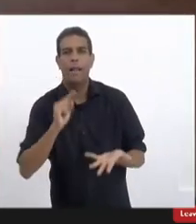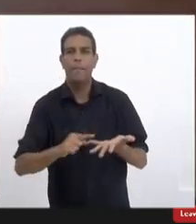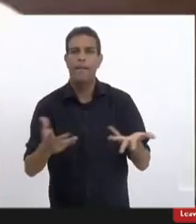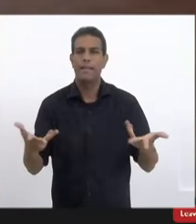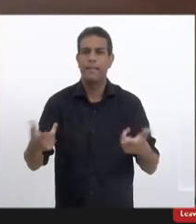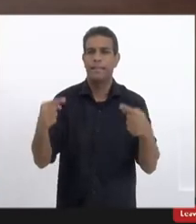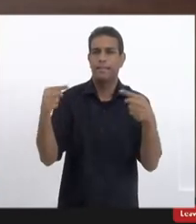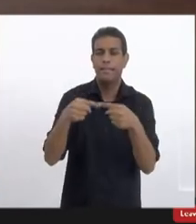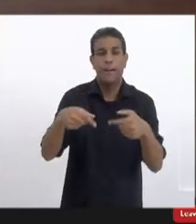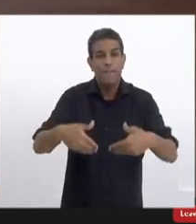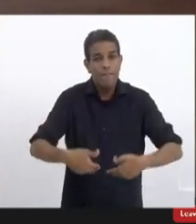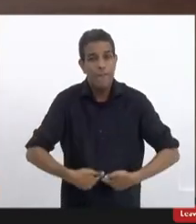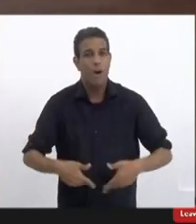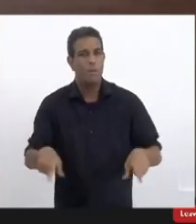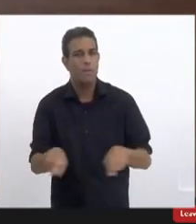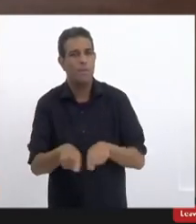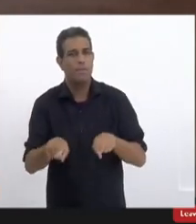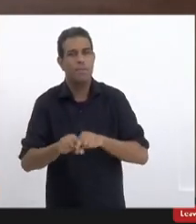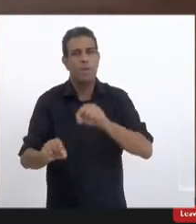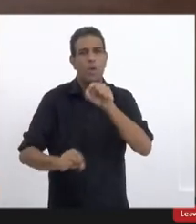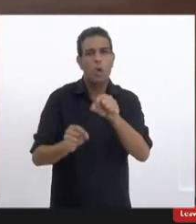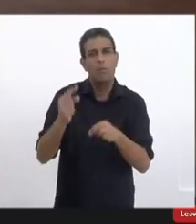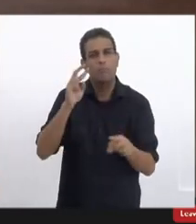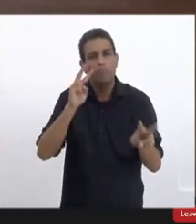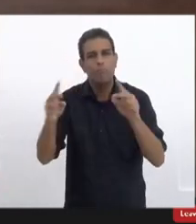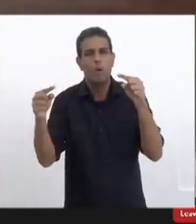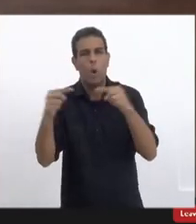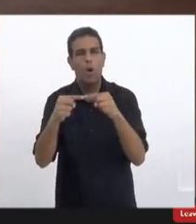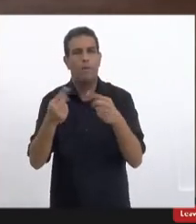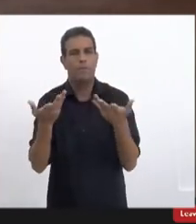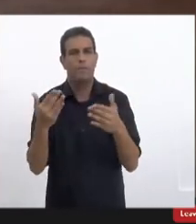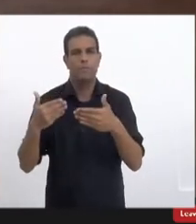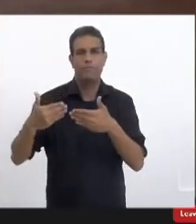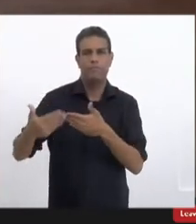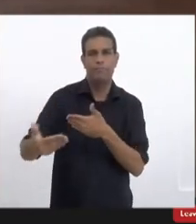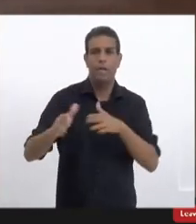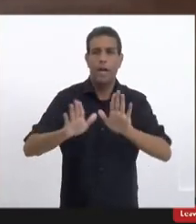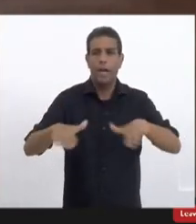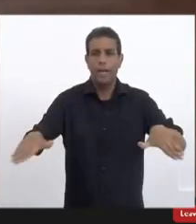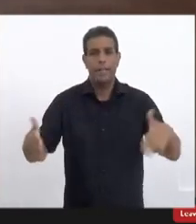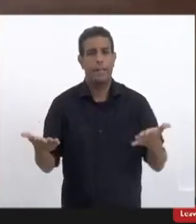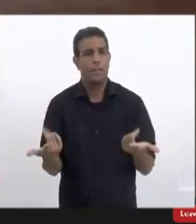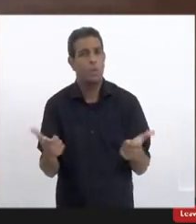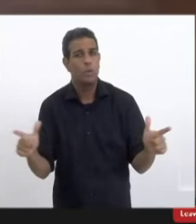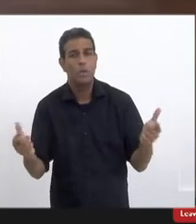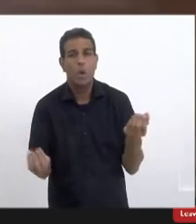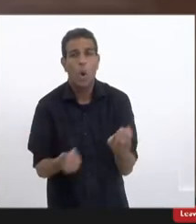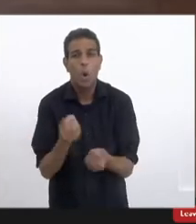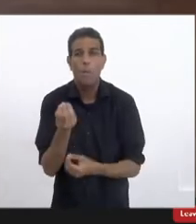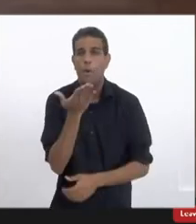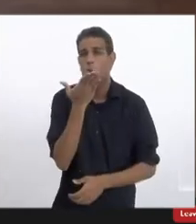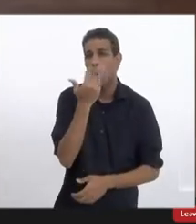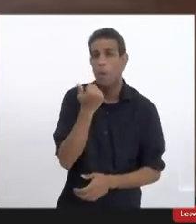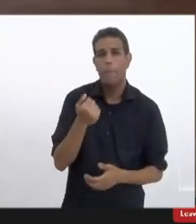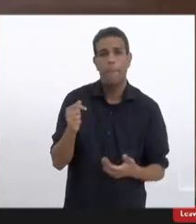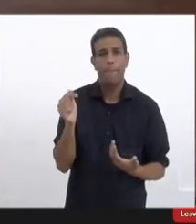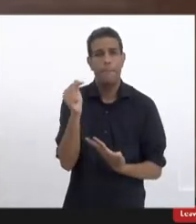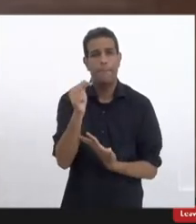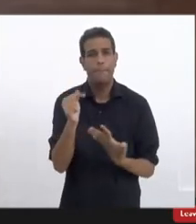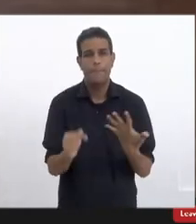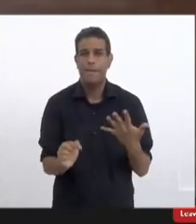adequada, a fome, né, que nós estamos vivendo. Isso é uma reportagem recente sobre as crianças que não sequer fazem